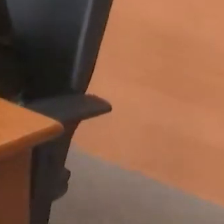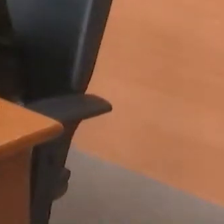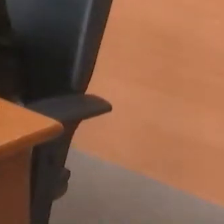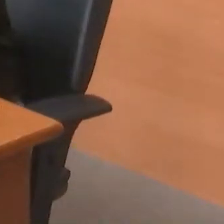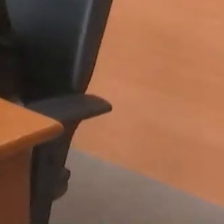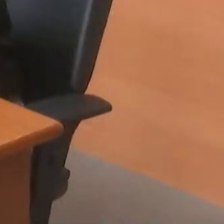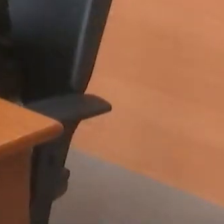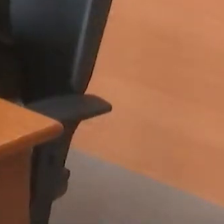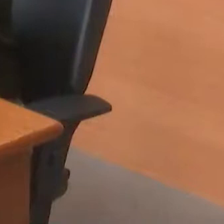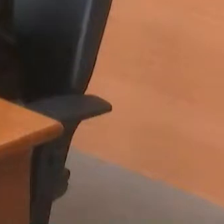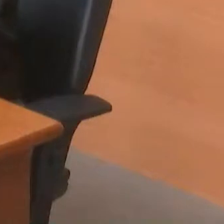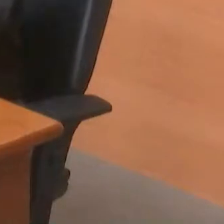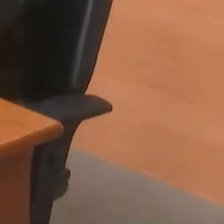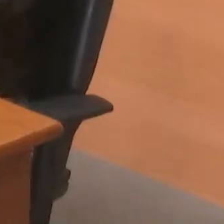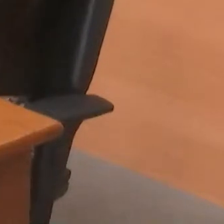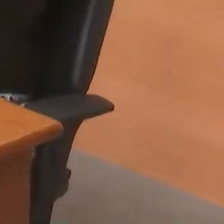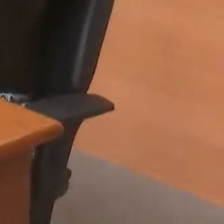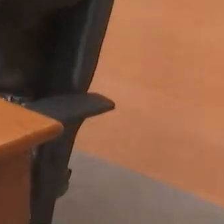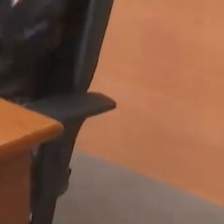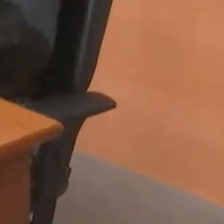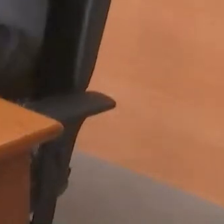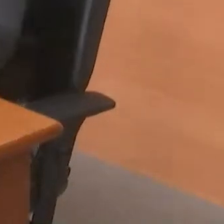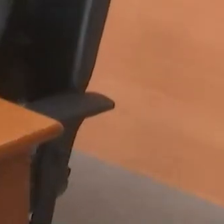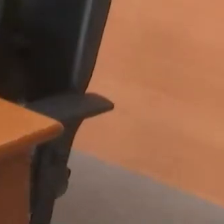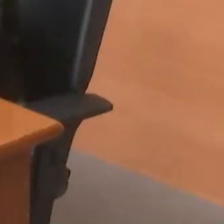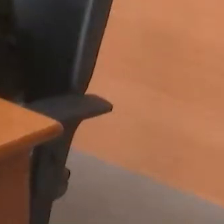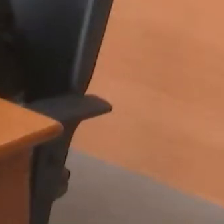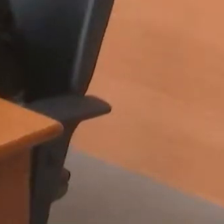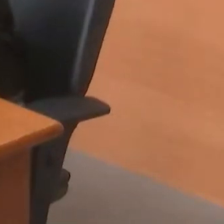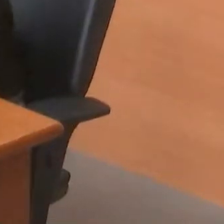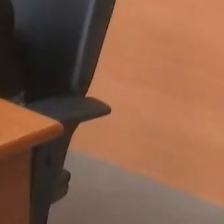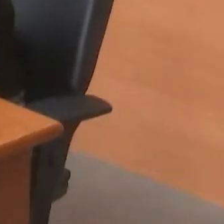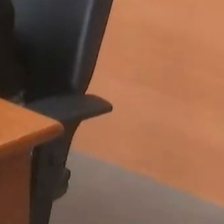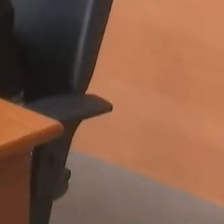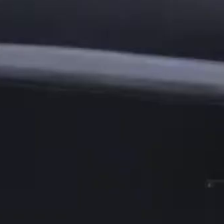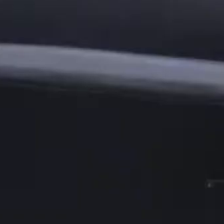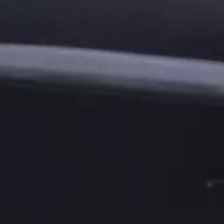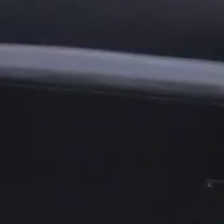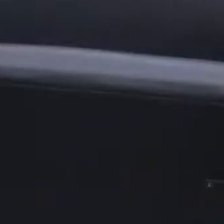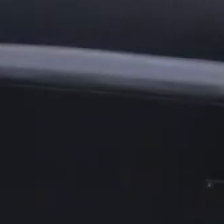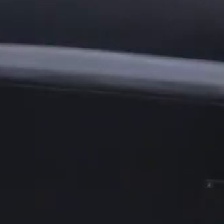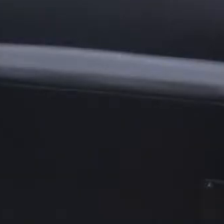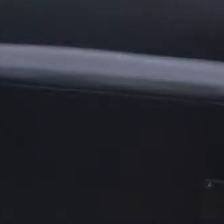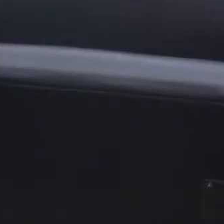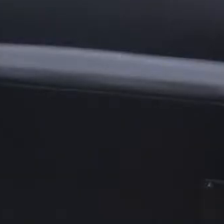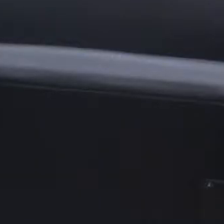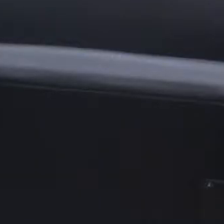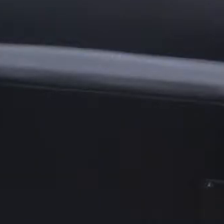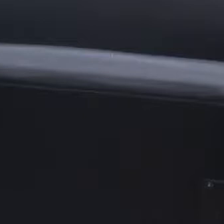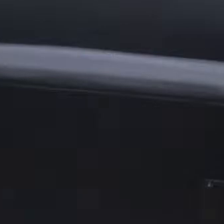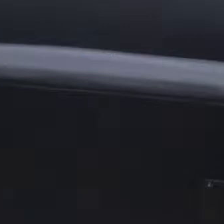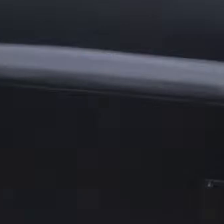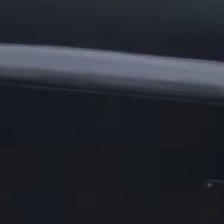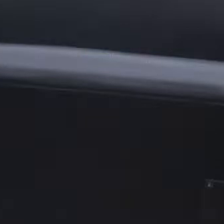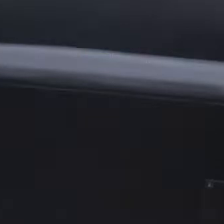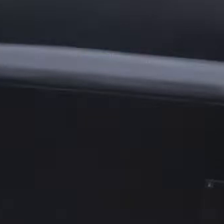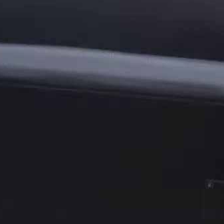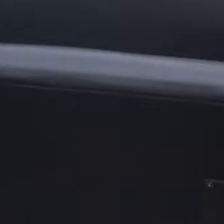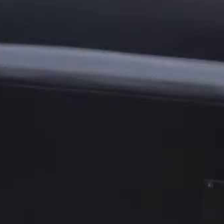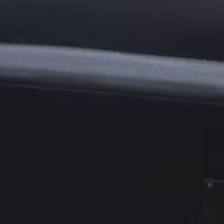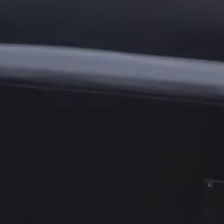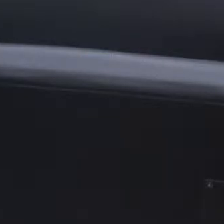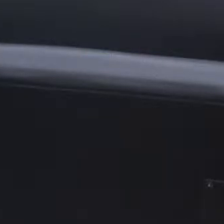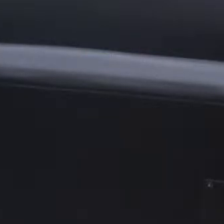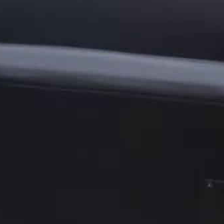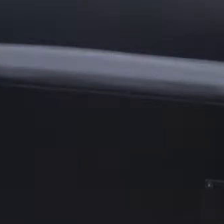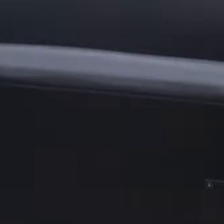Você nunca foi mãe? Não, nem pai. Boa tarde, Antônio Morei. É muito